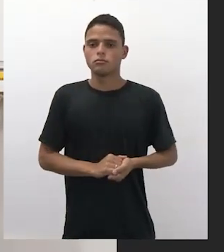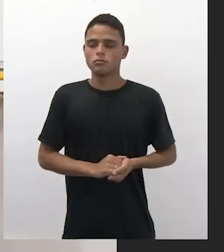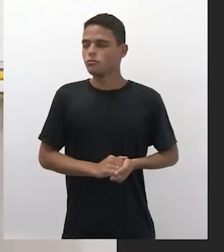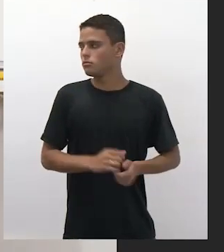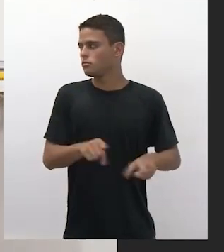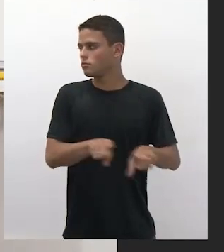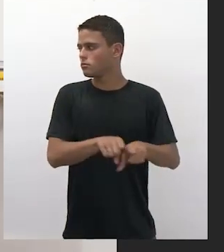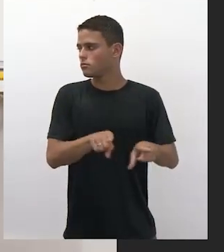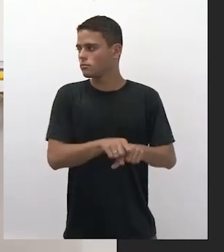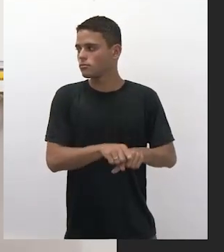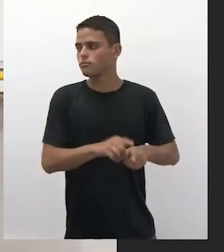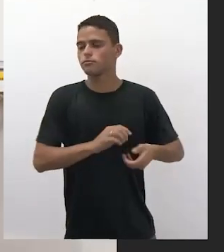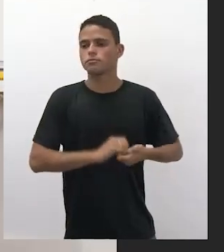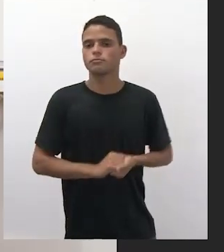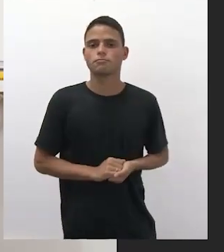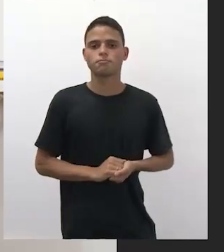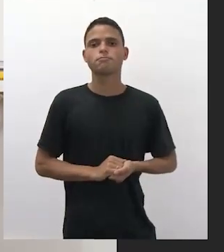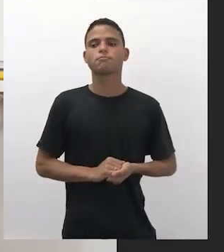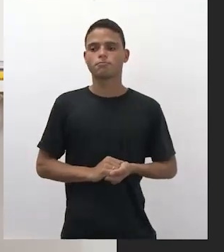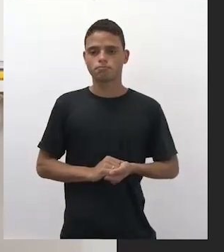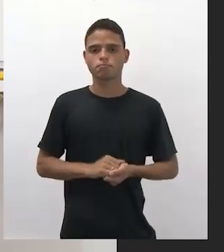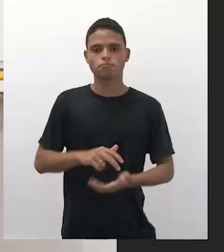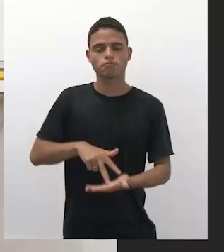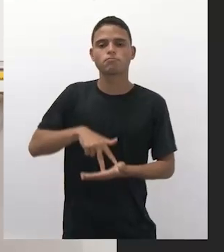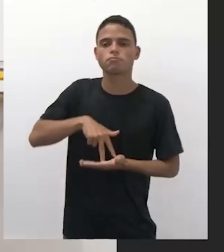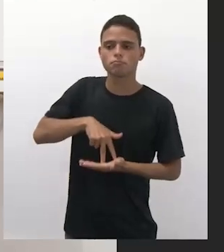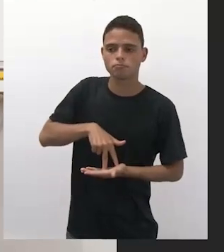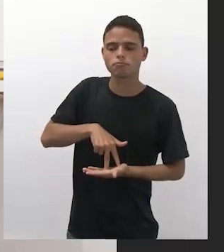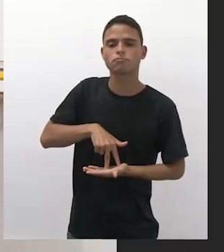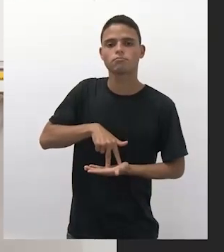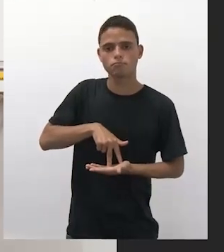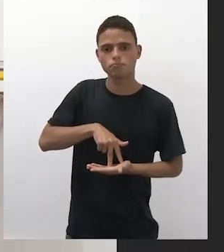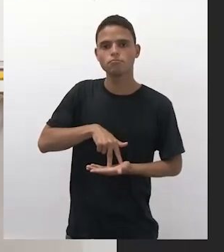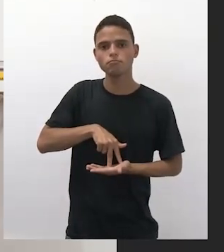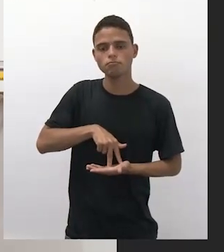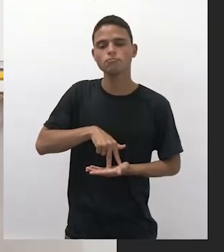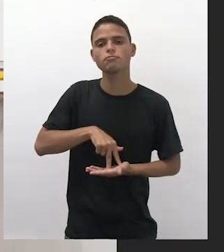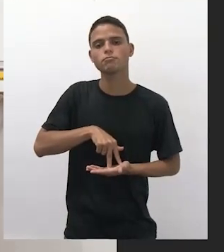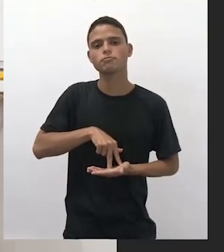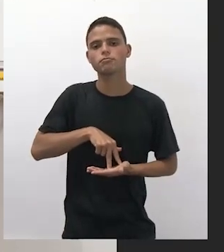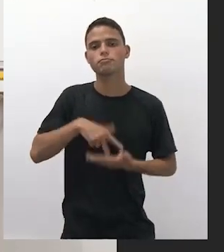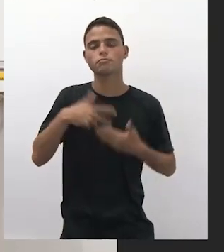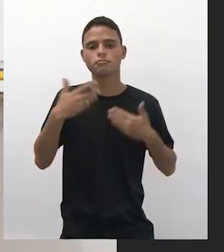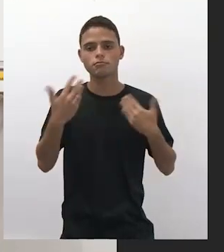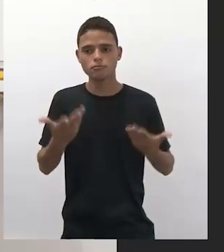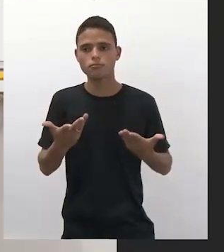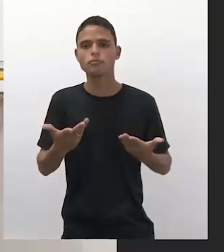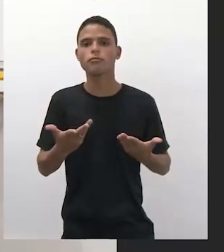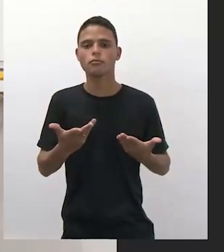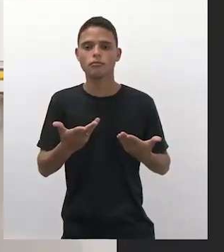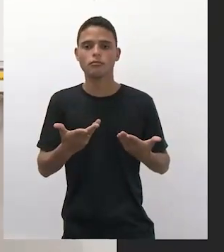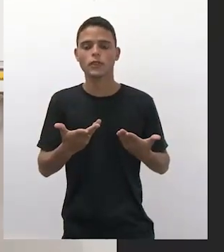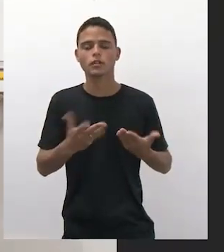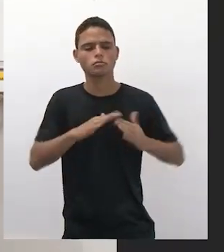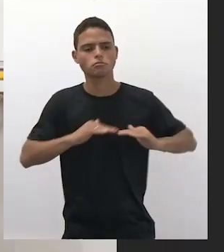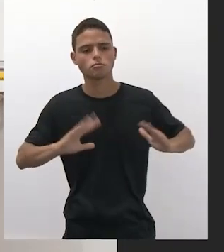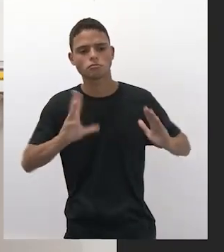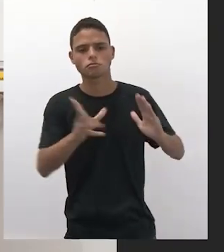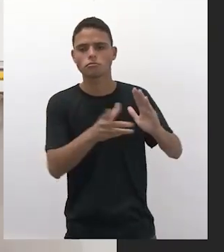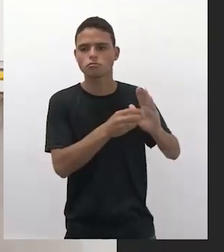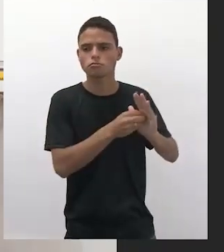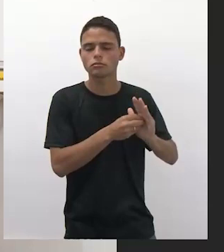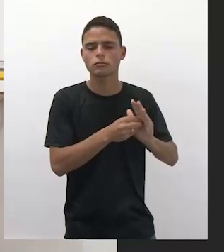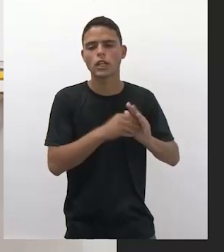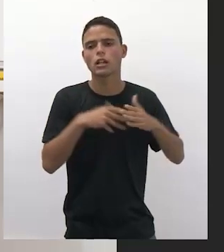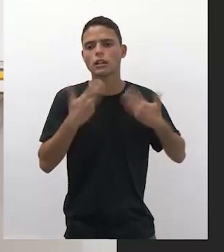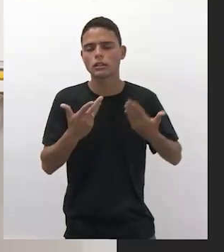cobram. Qual que é o seu posicionamento? Até como mediação de leitura, isso fica meio que eu falo, gente, eu nem poderia,